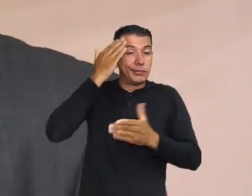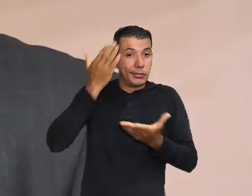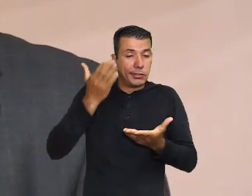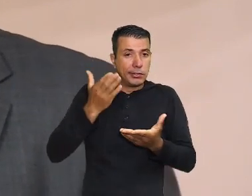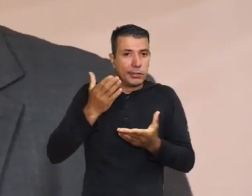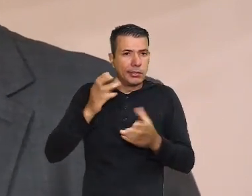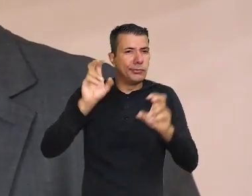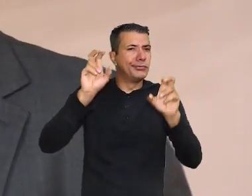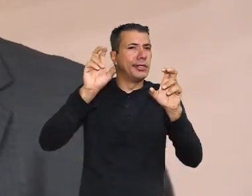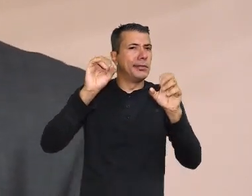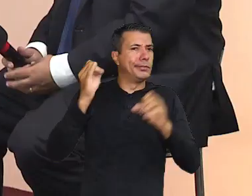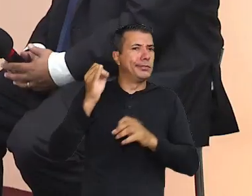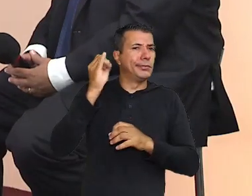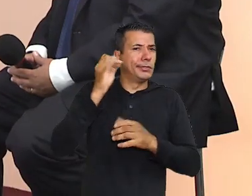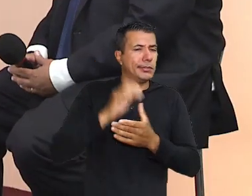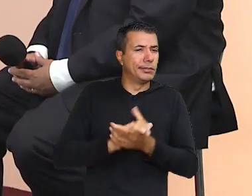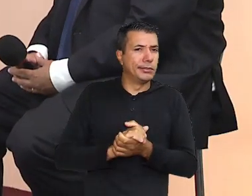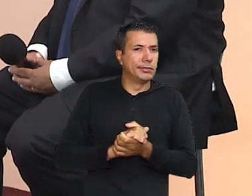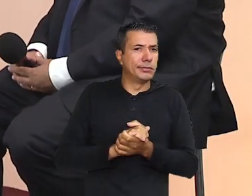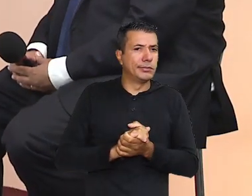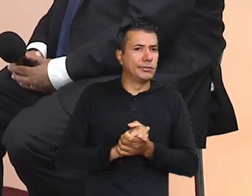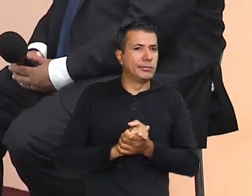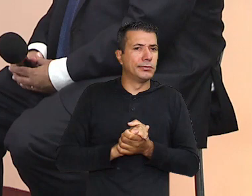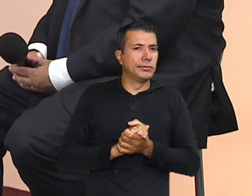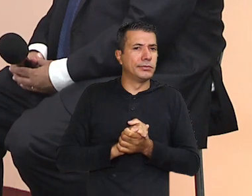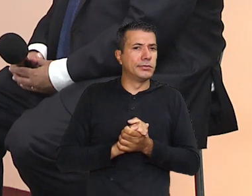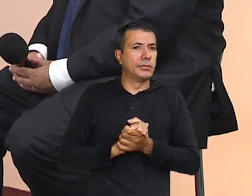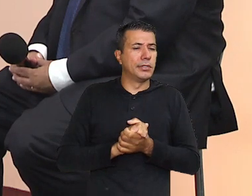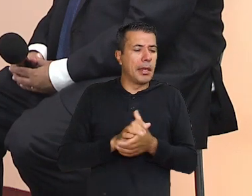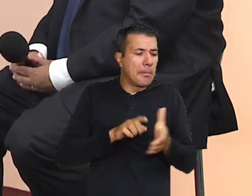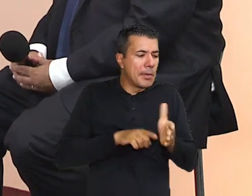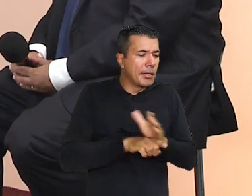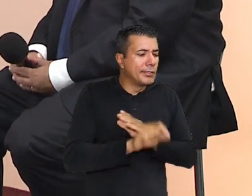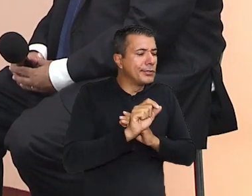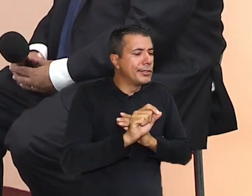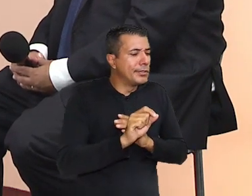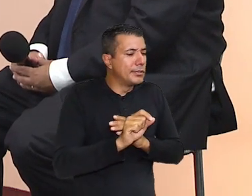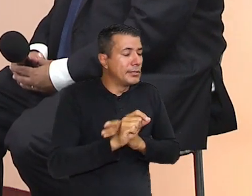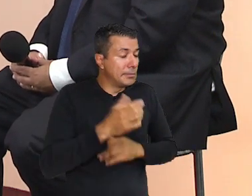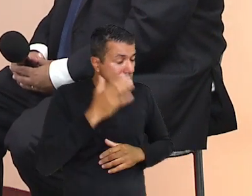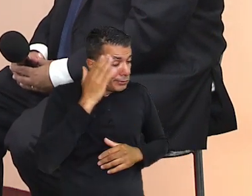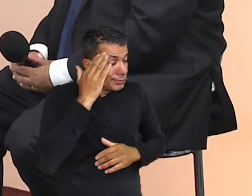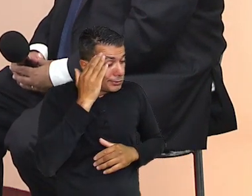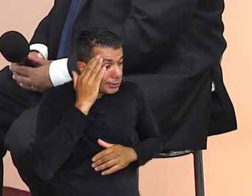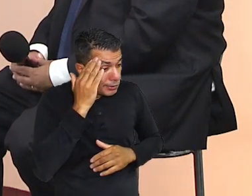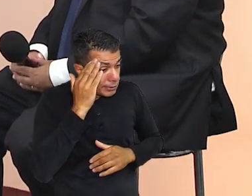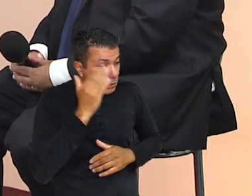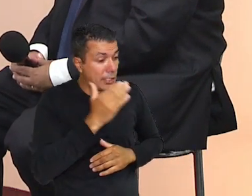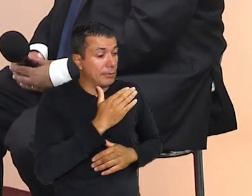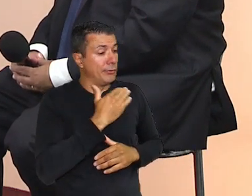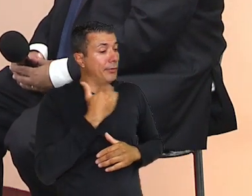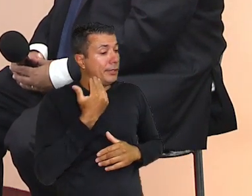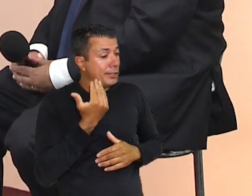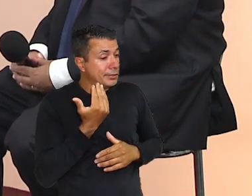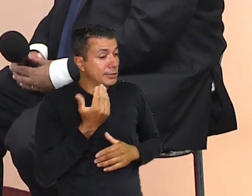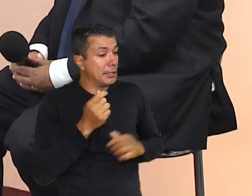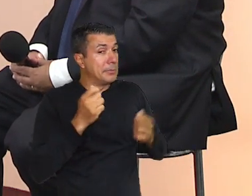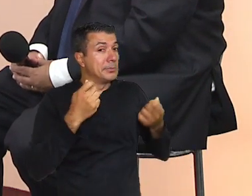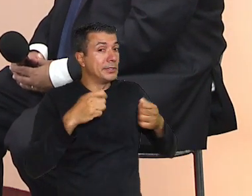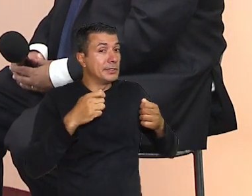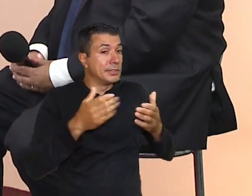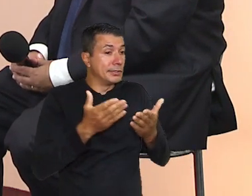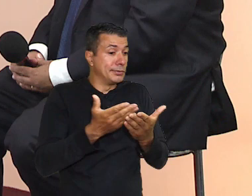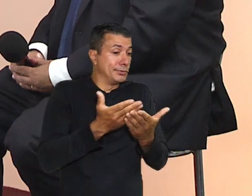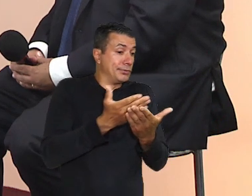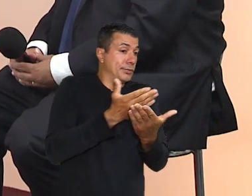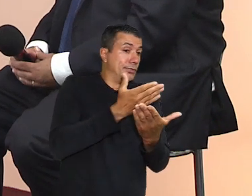tocou num assunto bem interessante, pastor. Logo na pergunta que o senhor respondeu, o senhor disse assim, ó, para nós entendermos sobre a morte, nós precisamos voltar